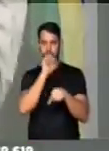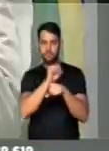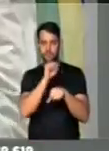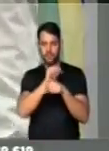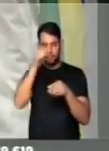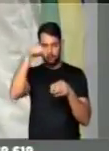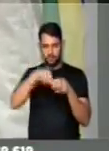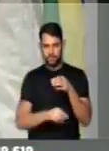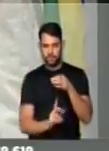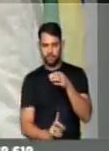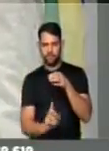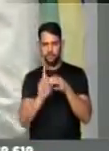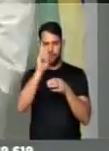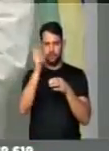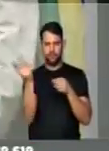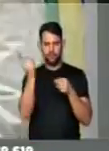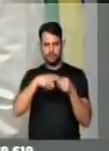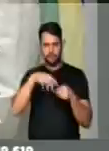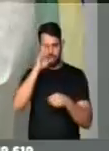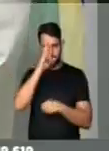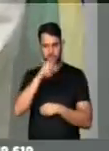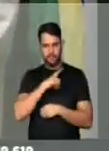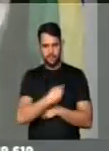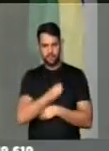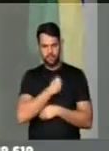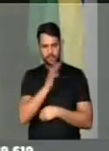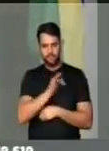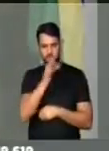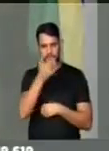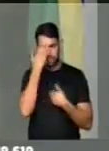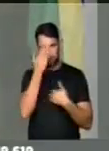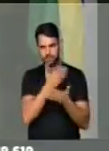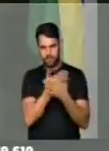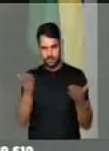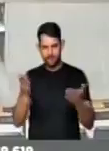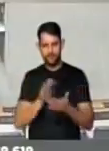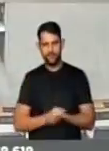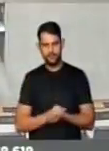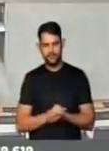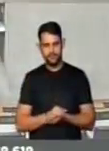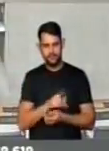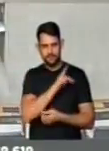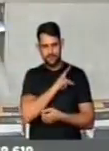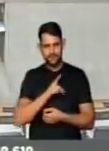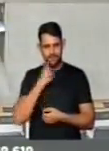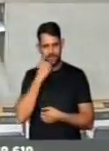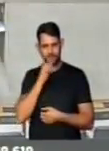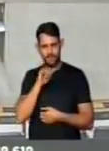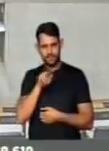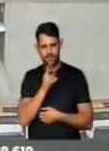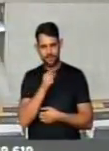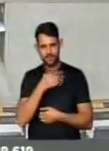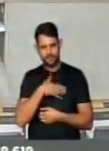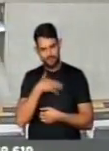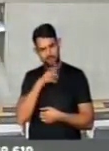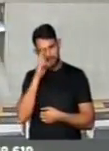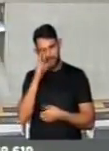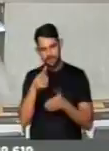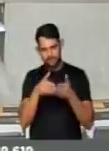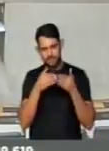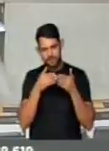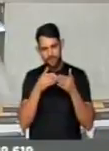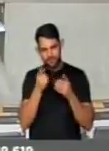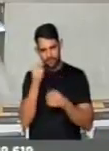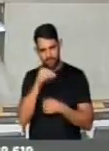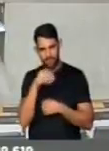chegar ao fundo e essa mola lhe trazer. Vossa Excelência sobreviverá. Muito obrigado. Presidente. Obrigado, deputado Heráclito. Você se me permite Só